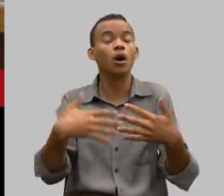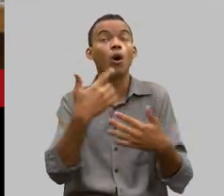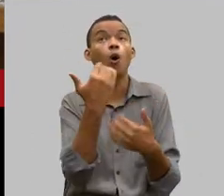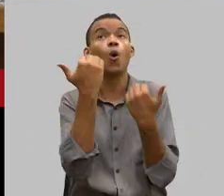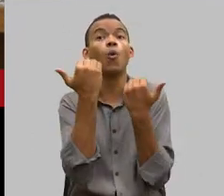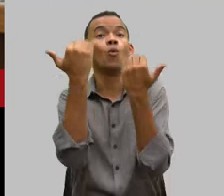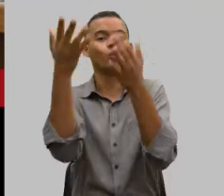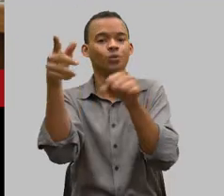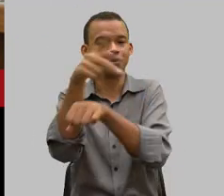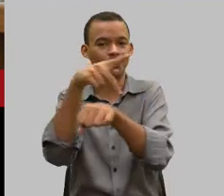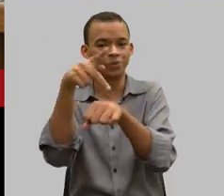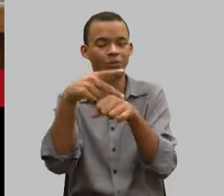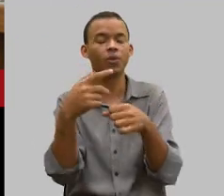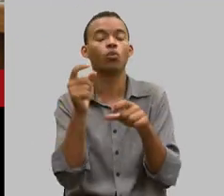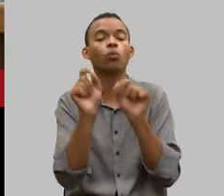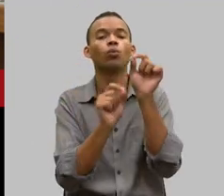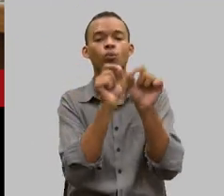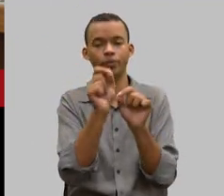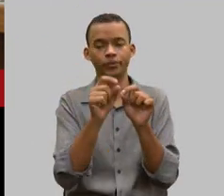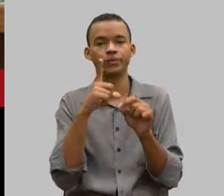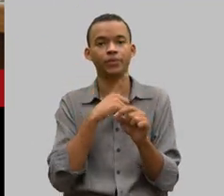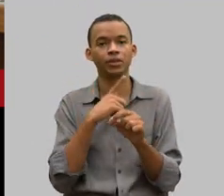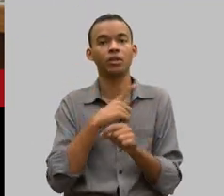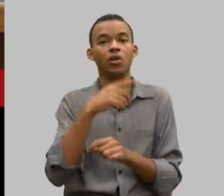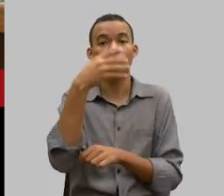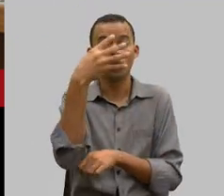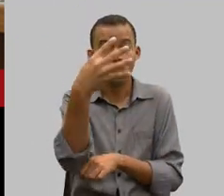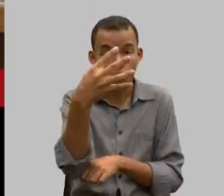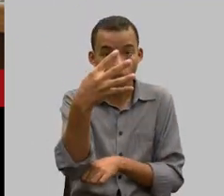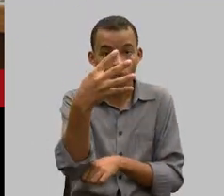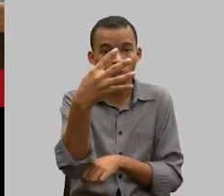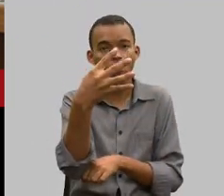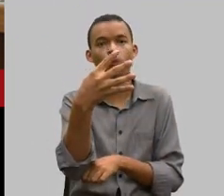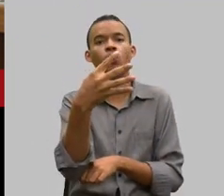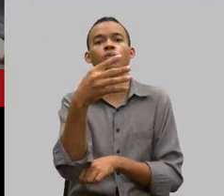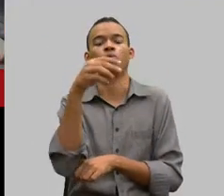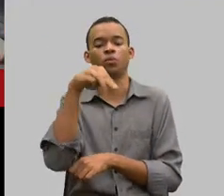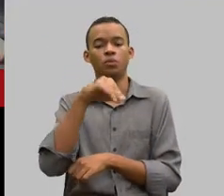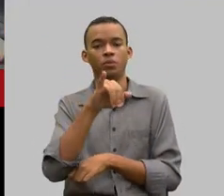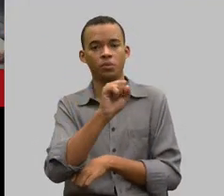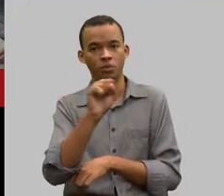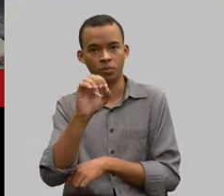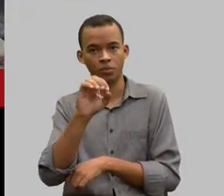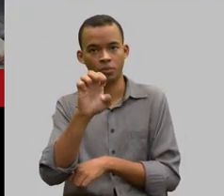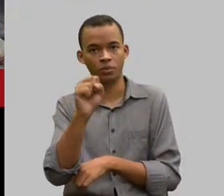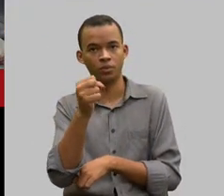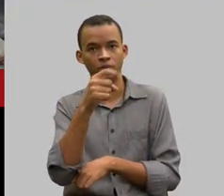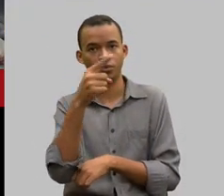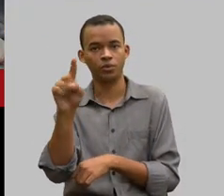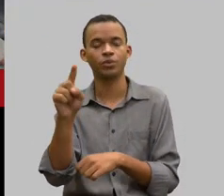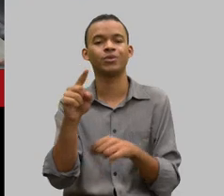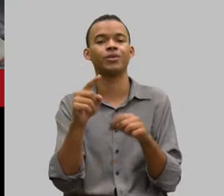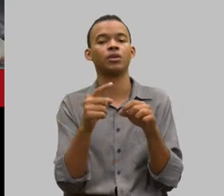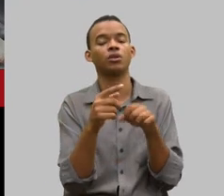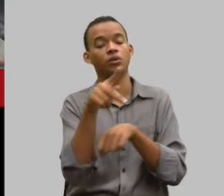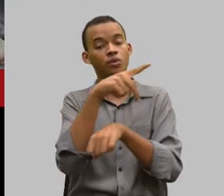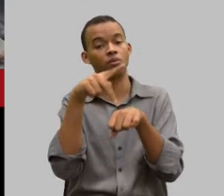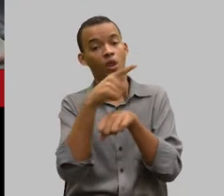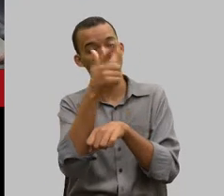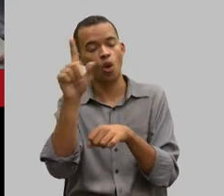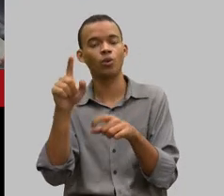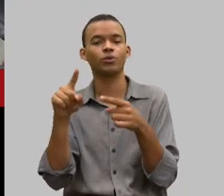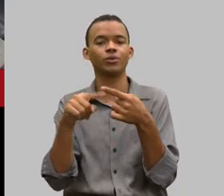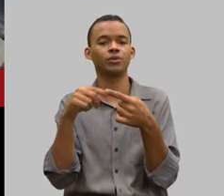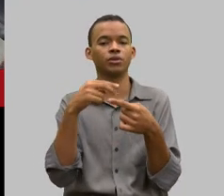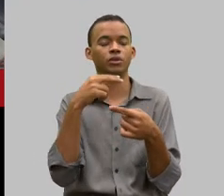repetir nós fizemos quatro missões internacionais com o governador do Estado governador do Estado visitou a China o